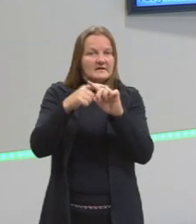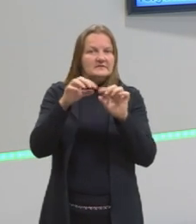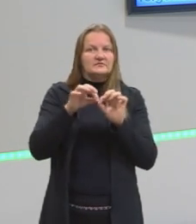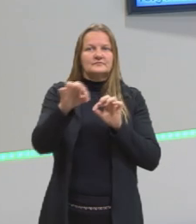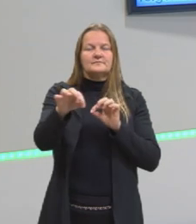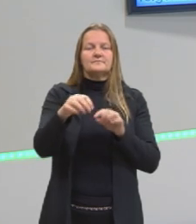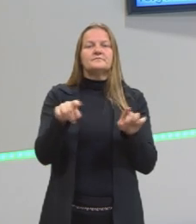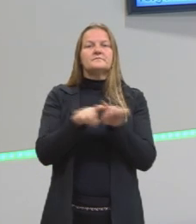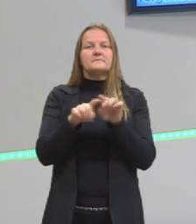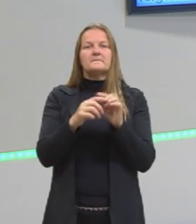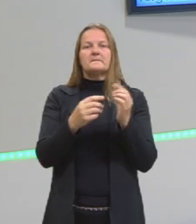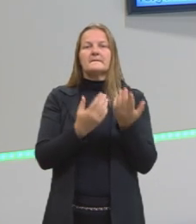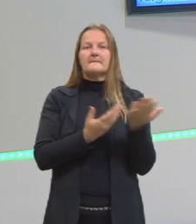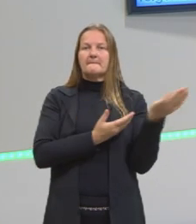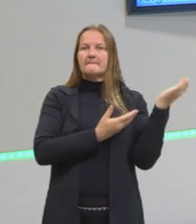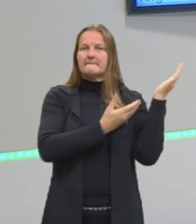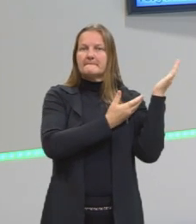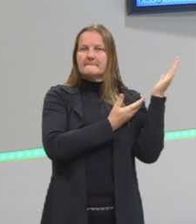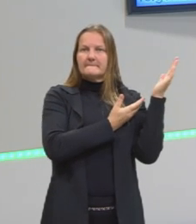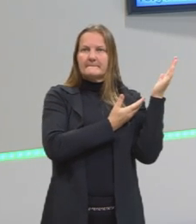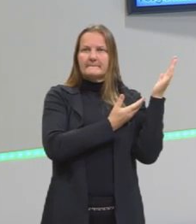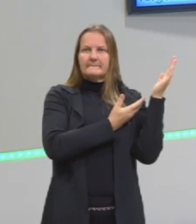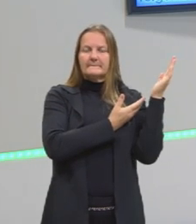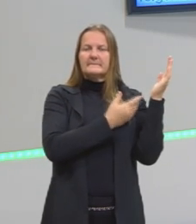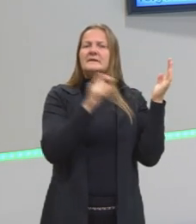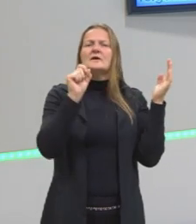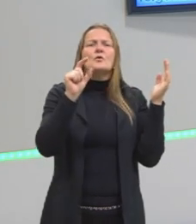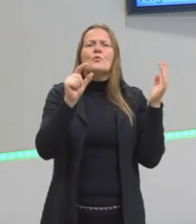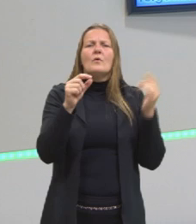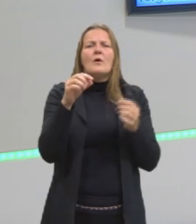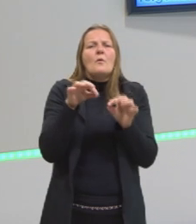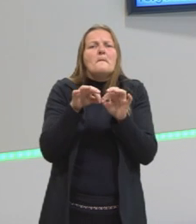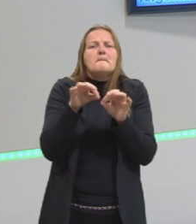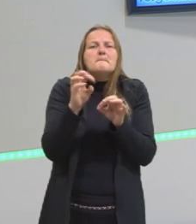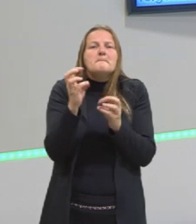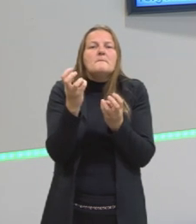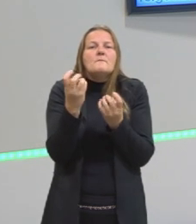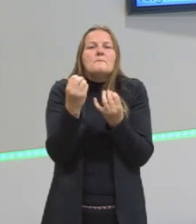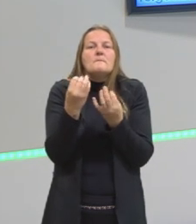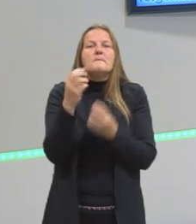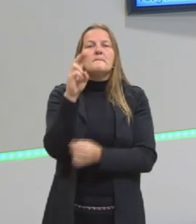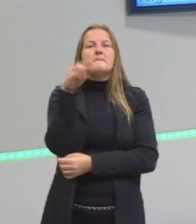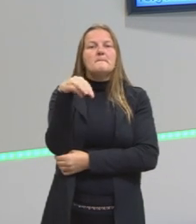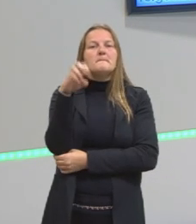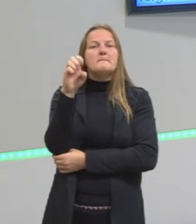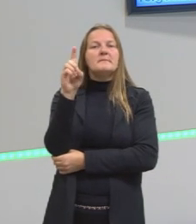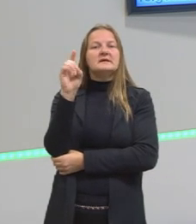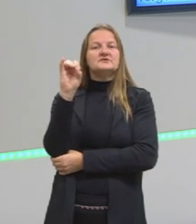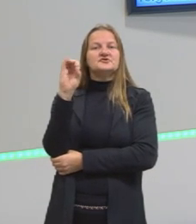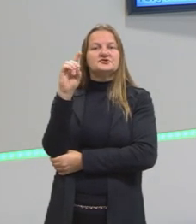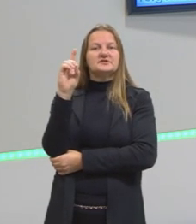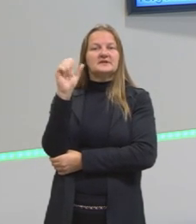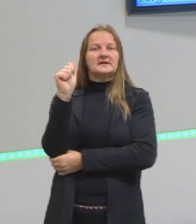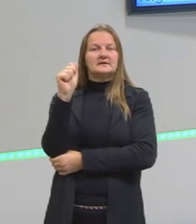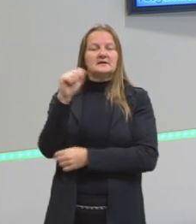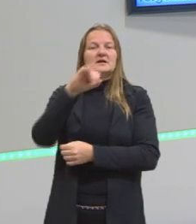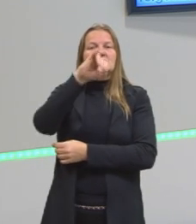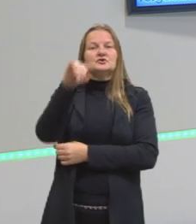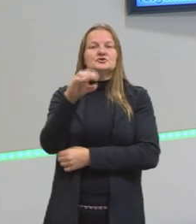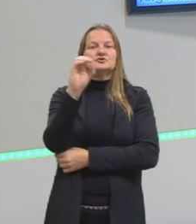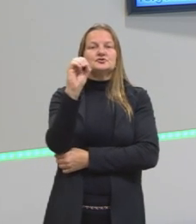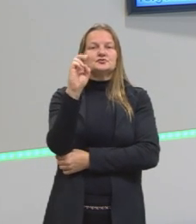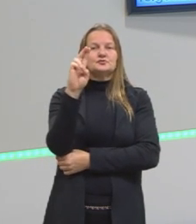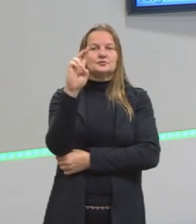trabalho que apareceu lá no início da nossa ao qual é a unidade de medida de trabalho a unidade de medida de trabalho é o